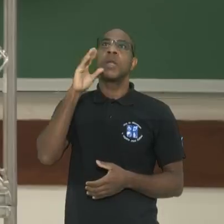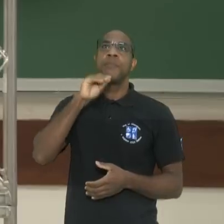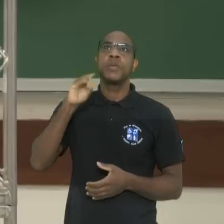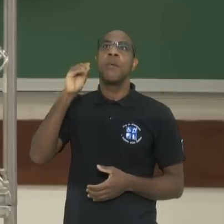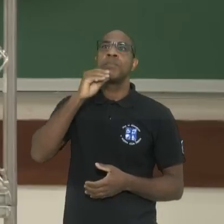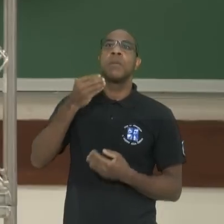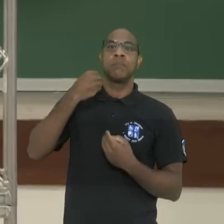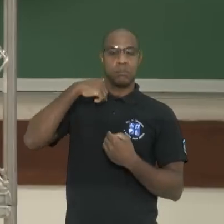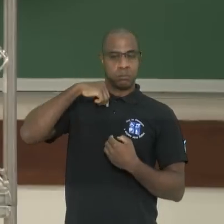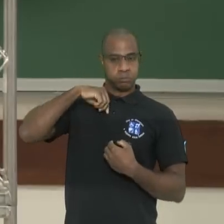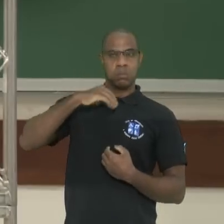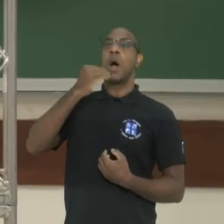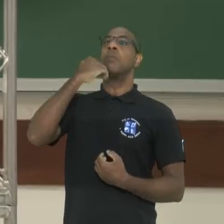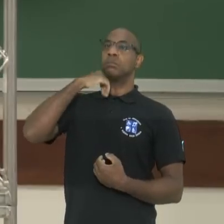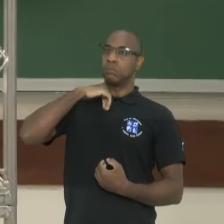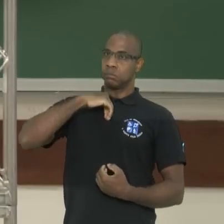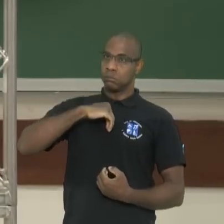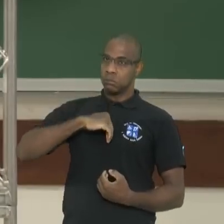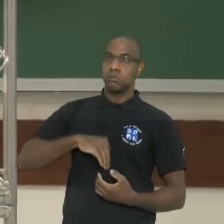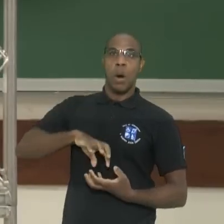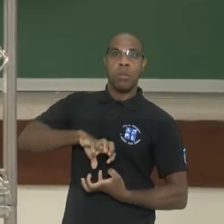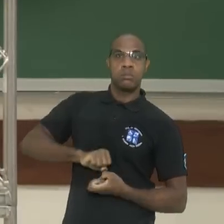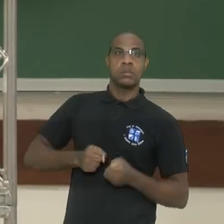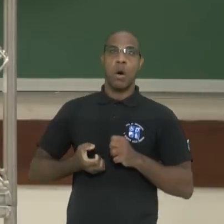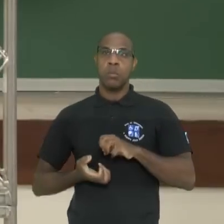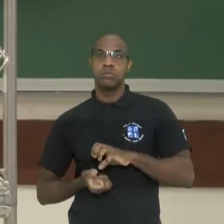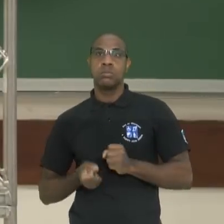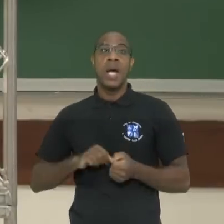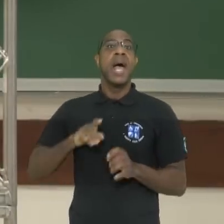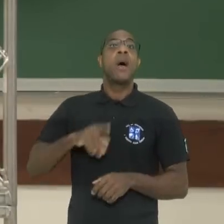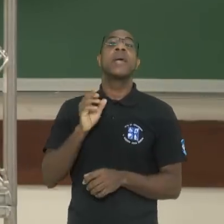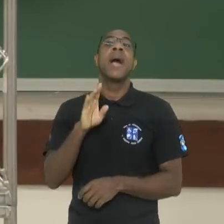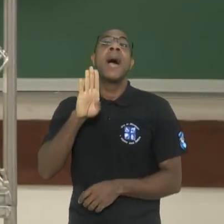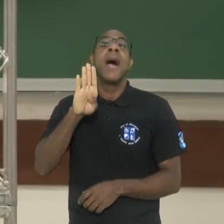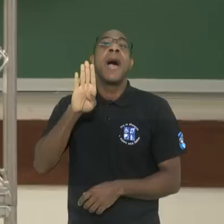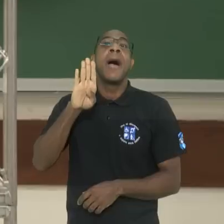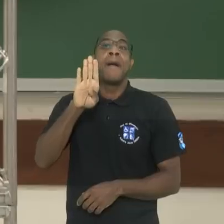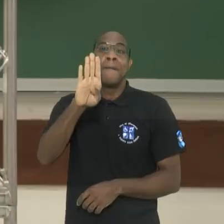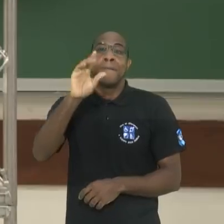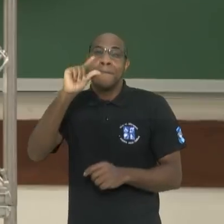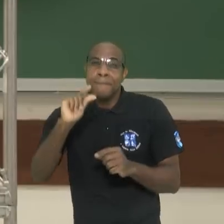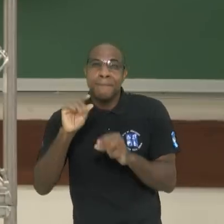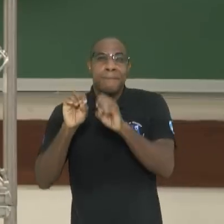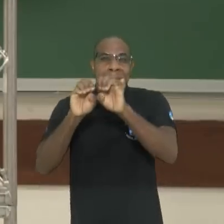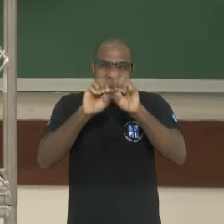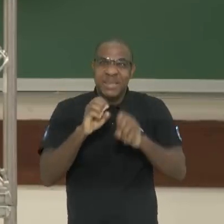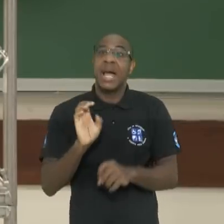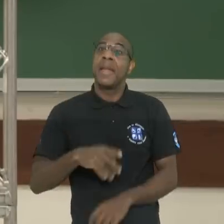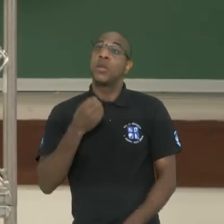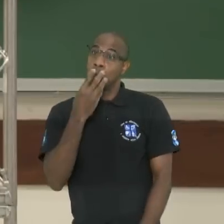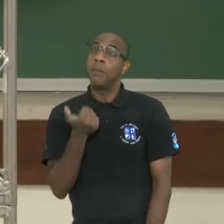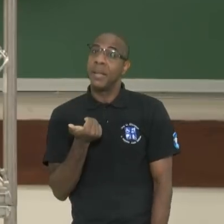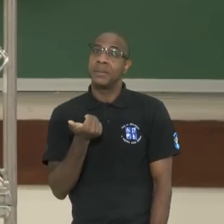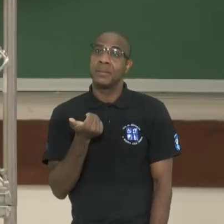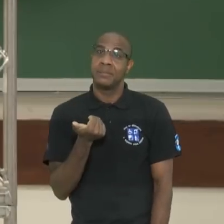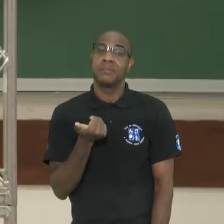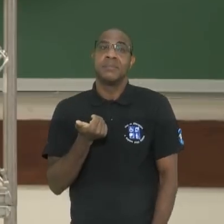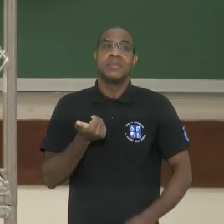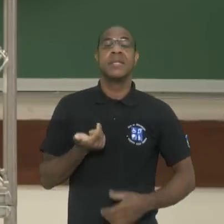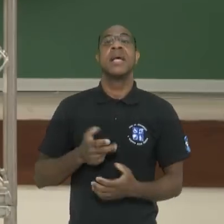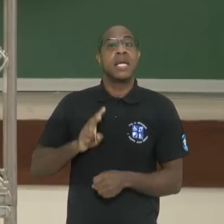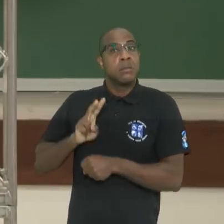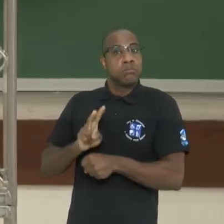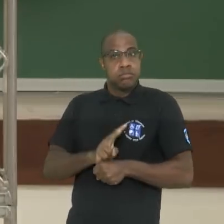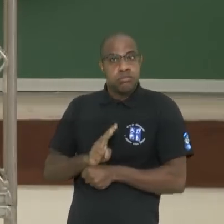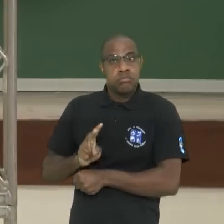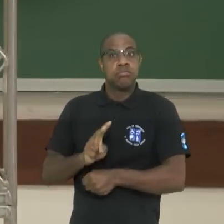nosso organismo, porque elas são bactérias do bem, elas impedem que outras bactérias acabem se desenvolvendo e causando doenças